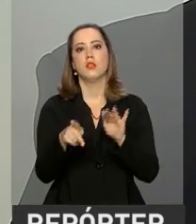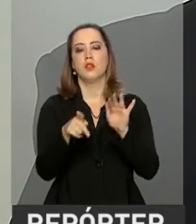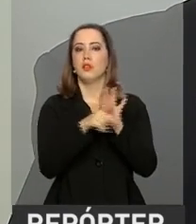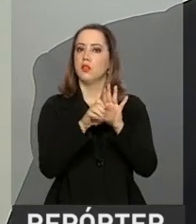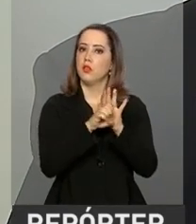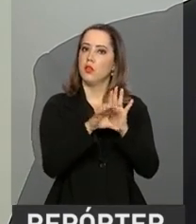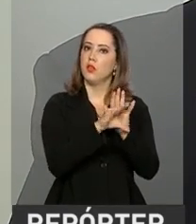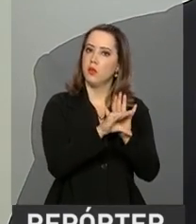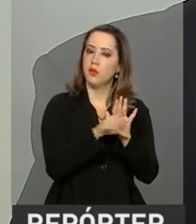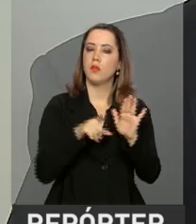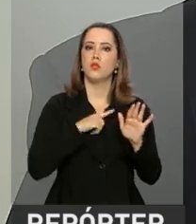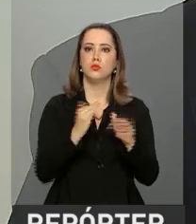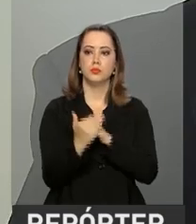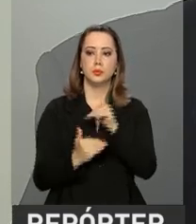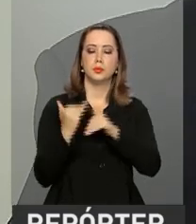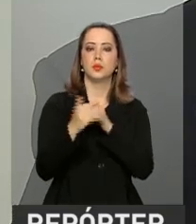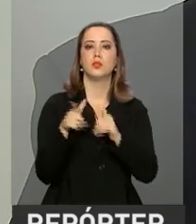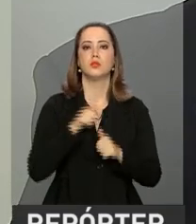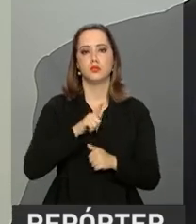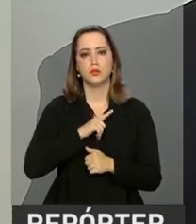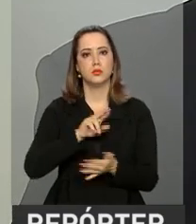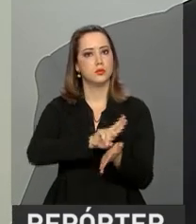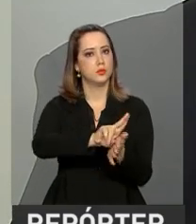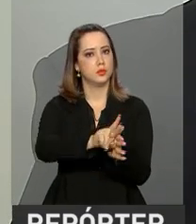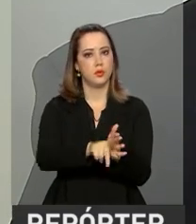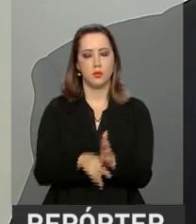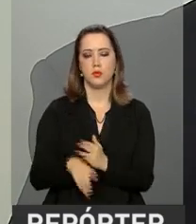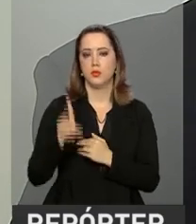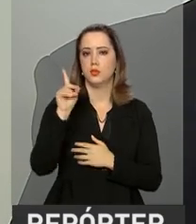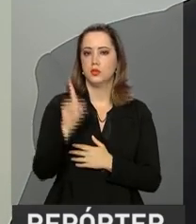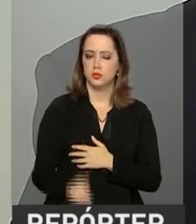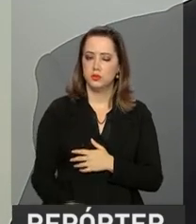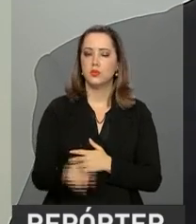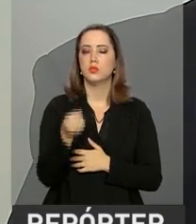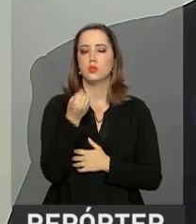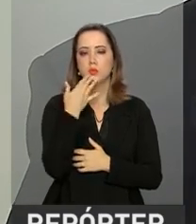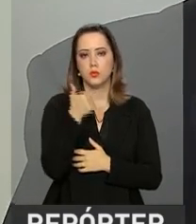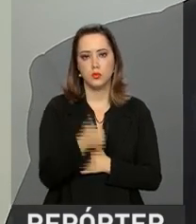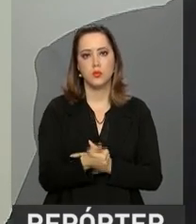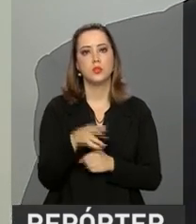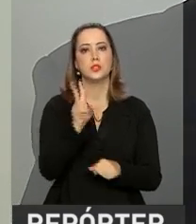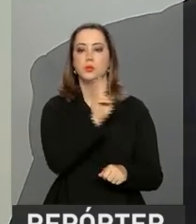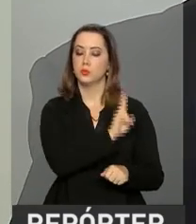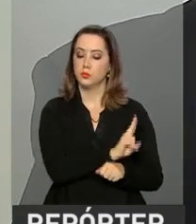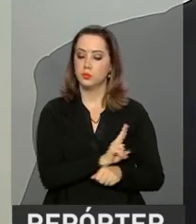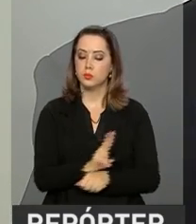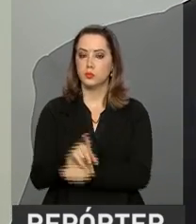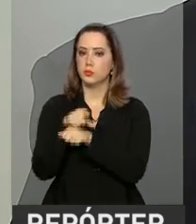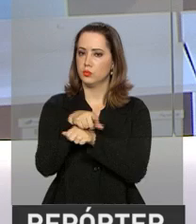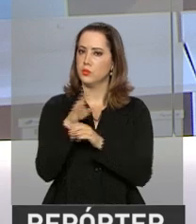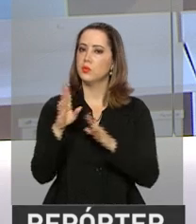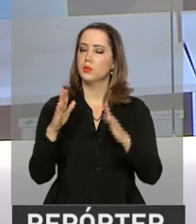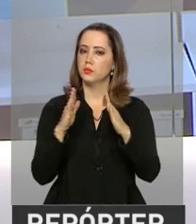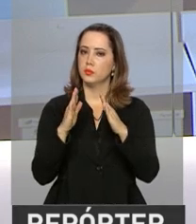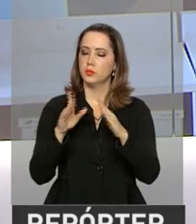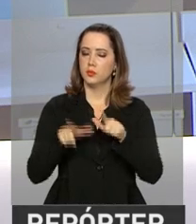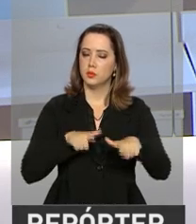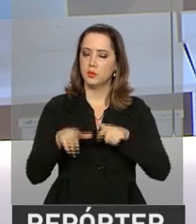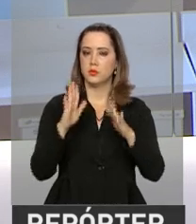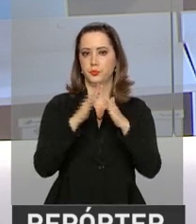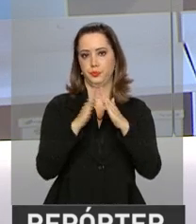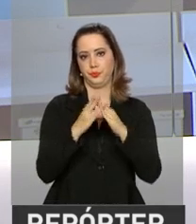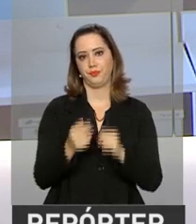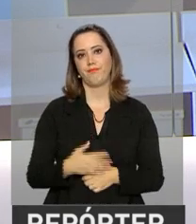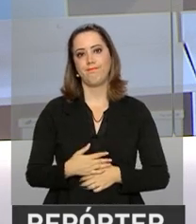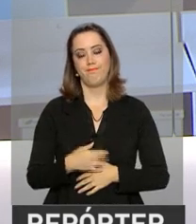domésticas eu diria que hoje nós temos um arcabo aí de direitos bastante bom que protege esses trabalhadores e